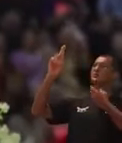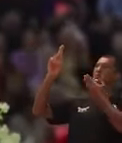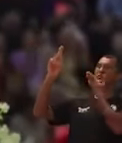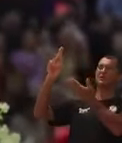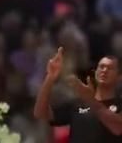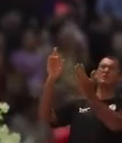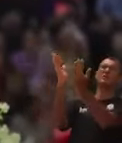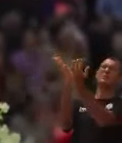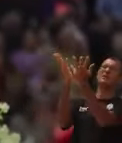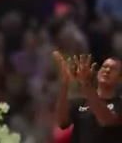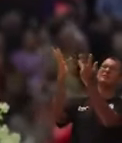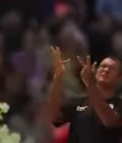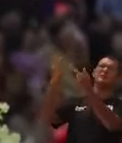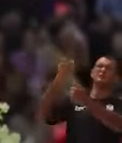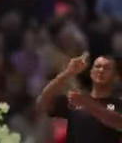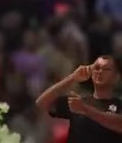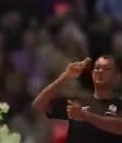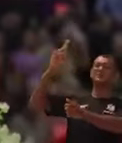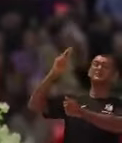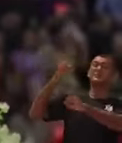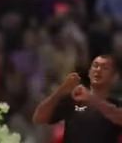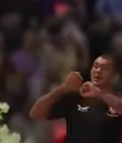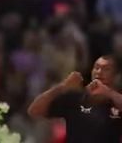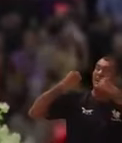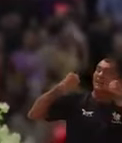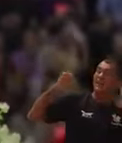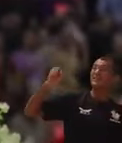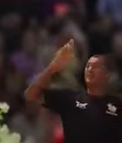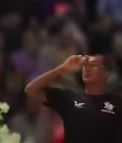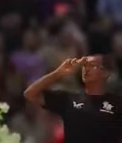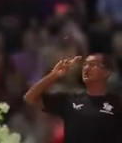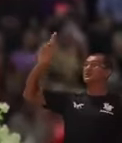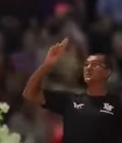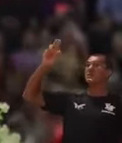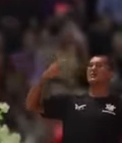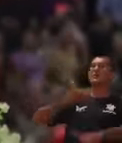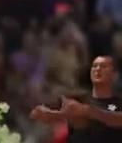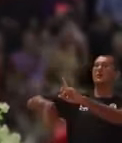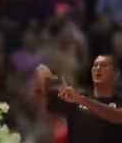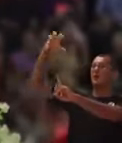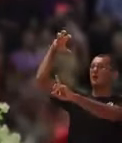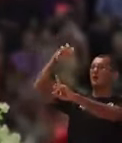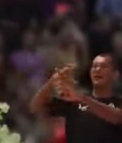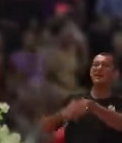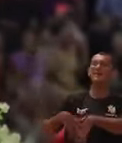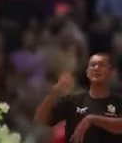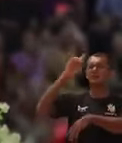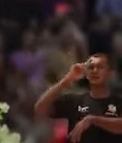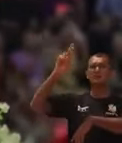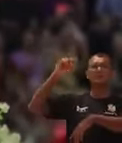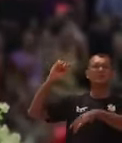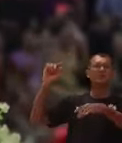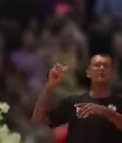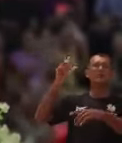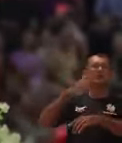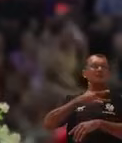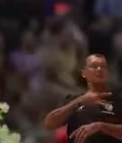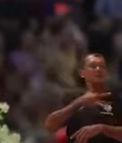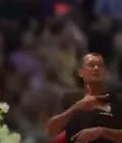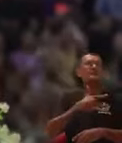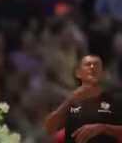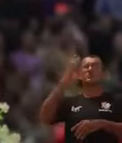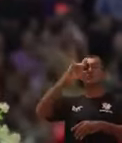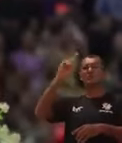é maravilhoso, o Senhor é grande, o Senhor é meigo, o Senhor é clemente, o Senhor